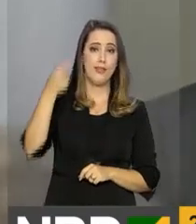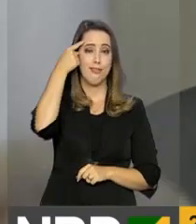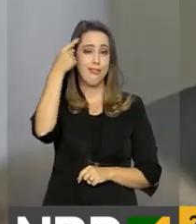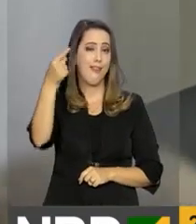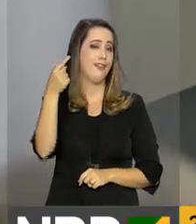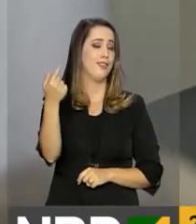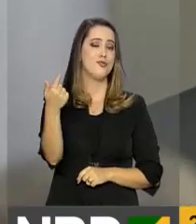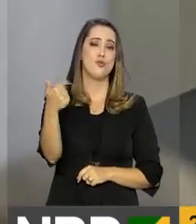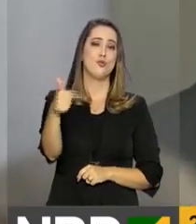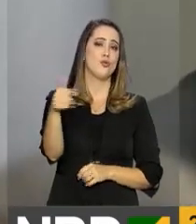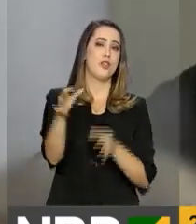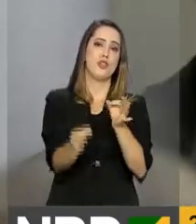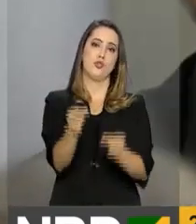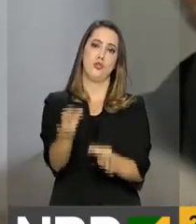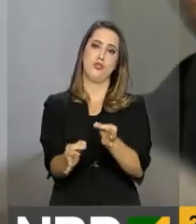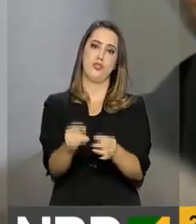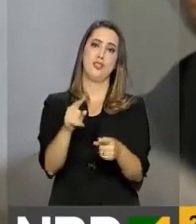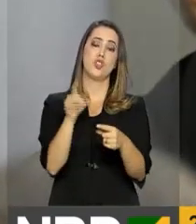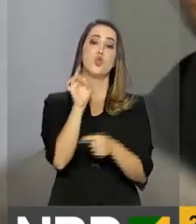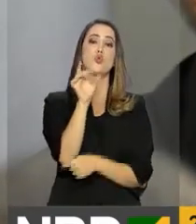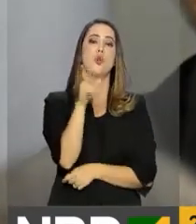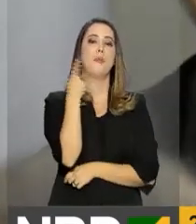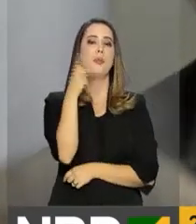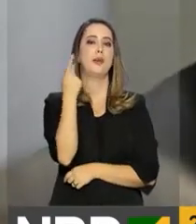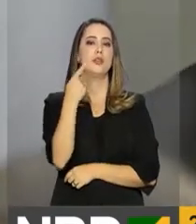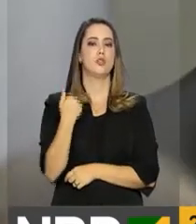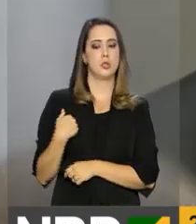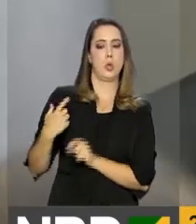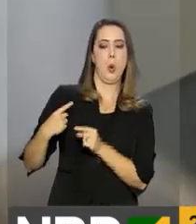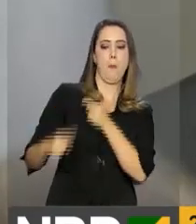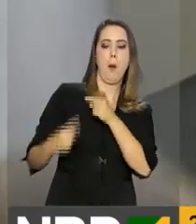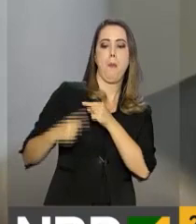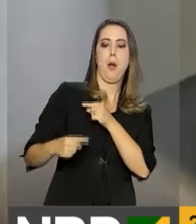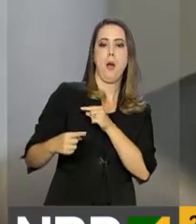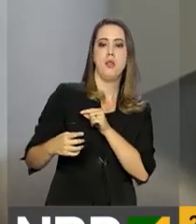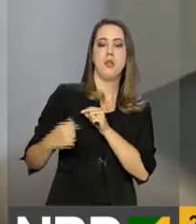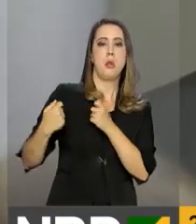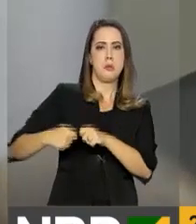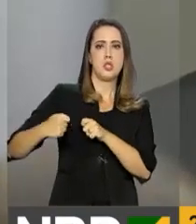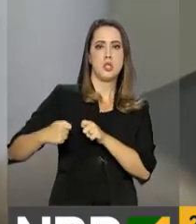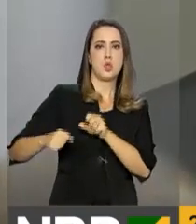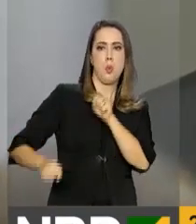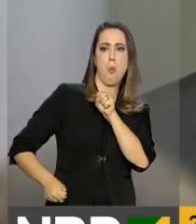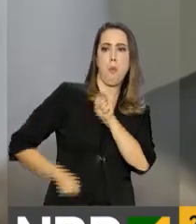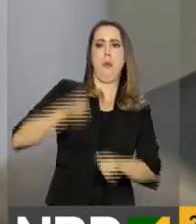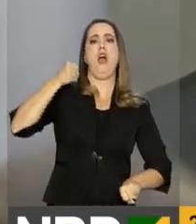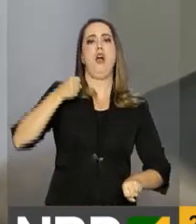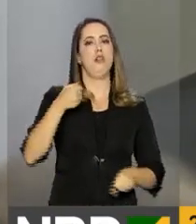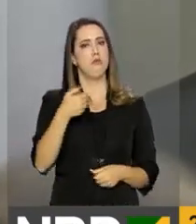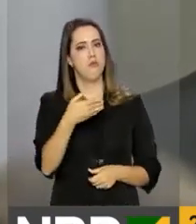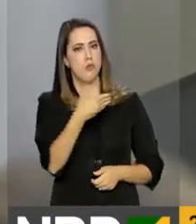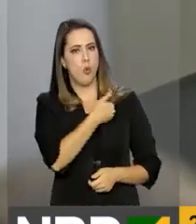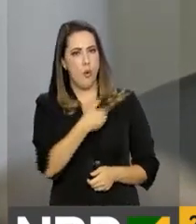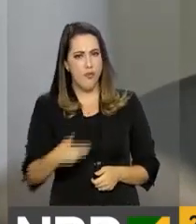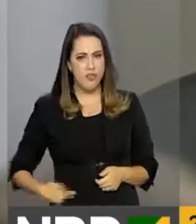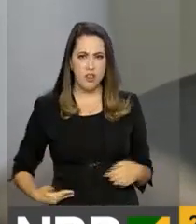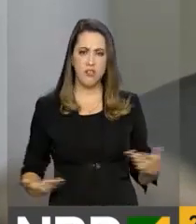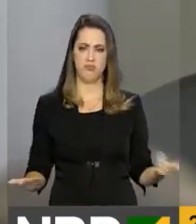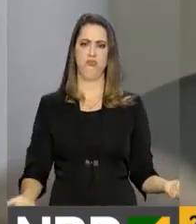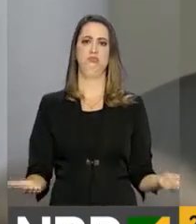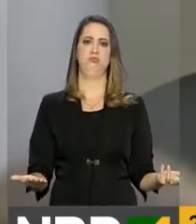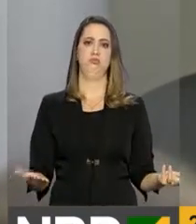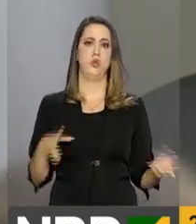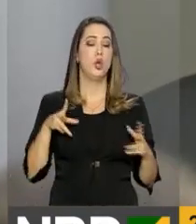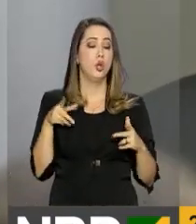ideia política. Ou seja, se eu estou na oposição, eu tenho que destruir o governo. E isto em todas as esferas de governo. Na